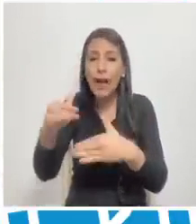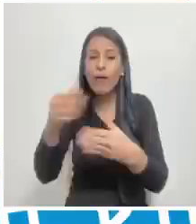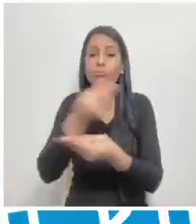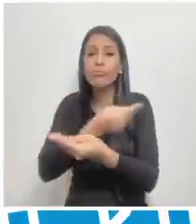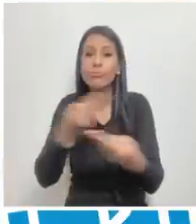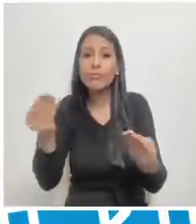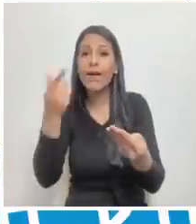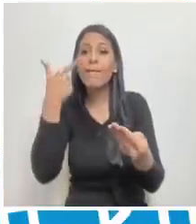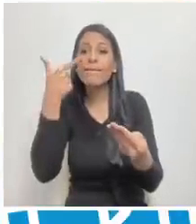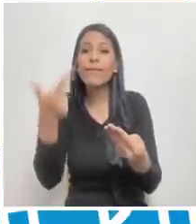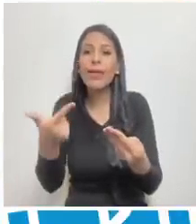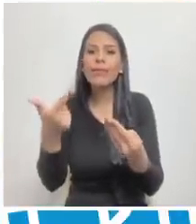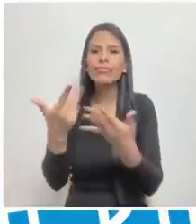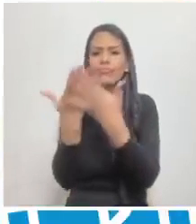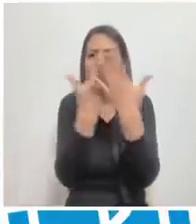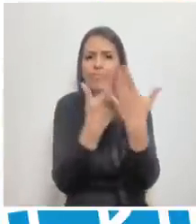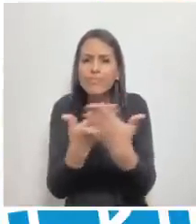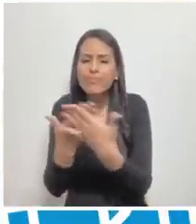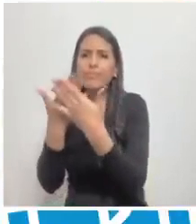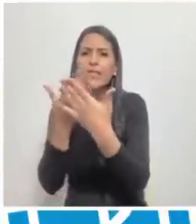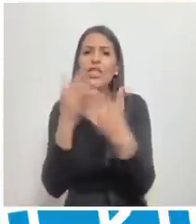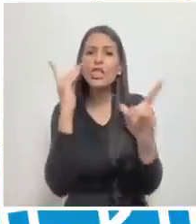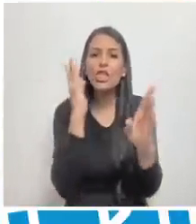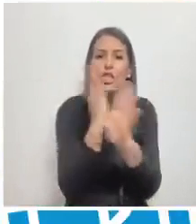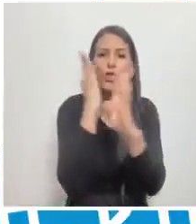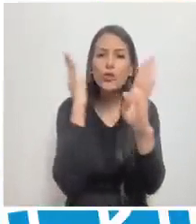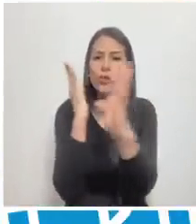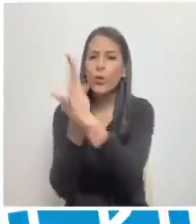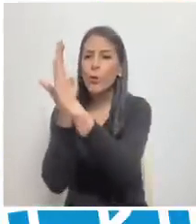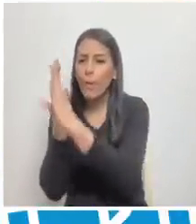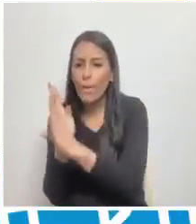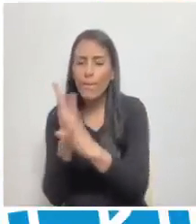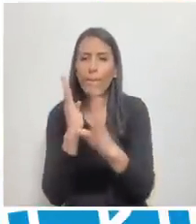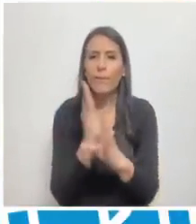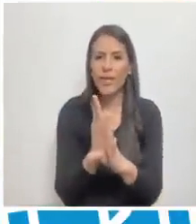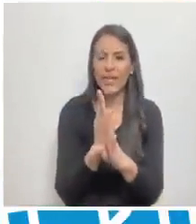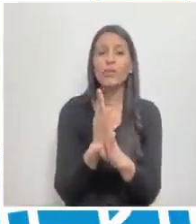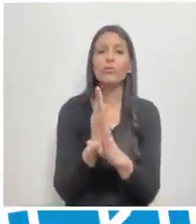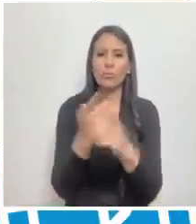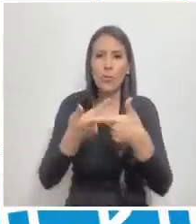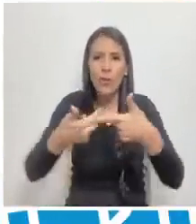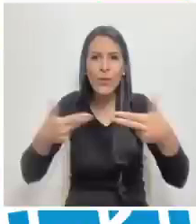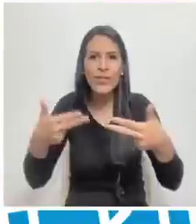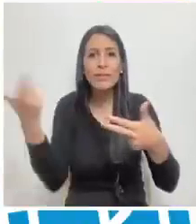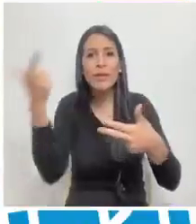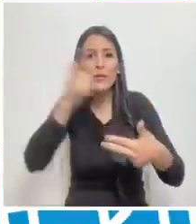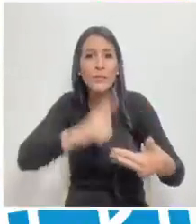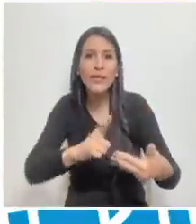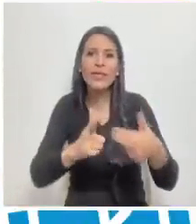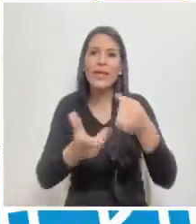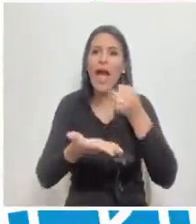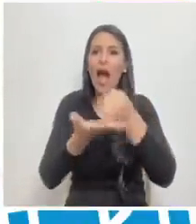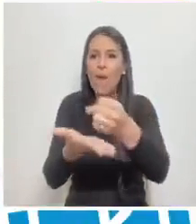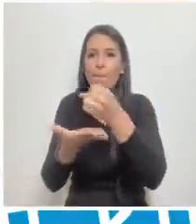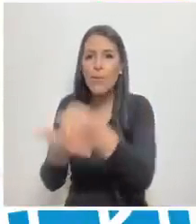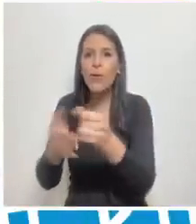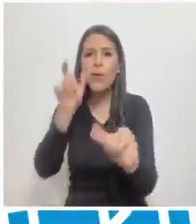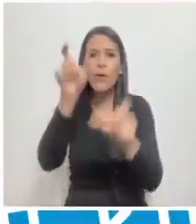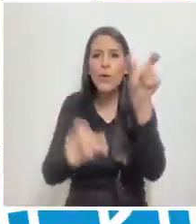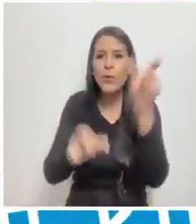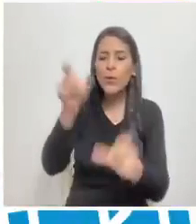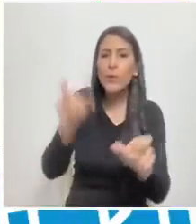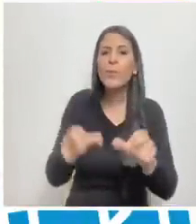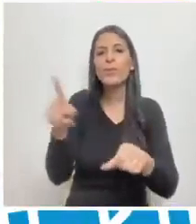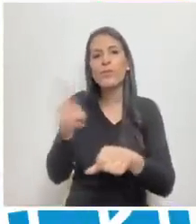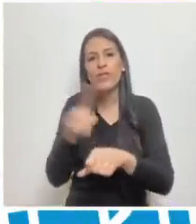de ensino, aos gestores de redes e aos gestores escolares, né, para a necessidade de se conhecer